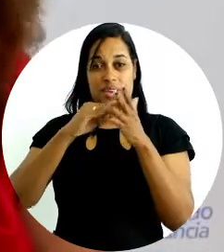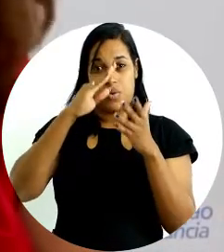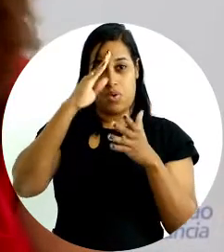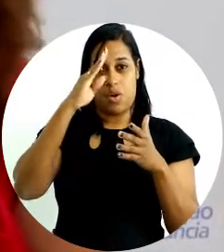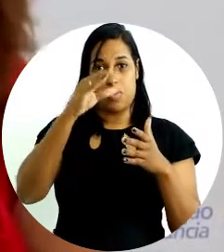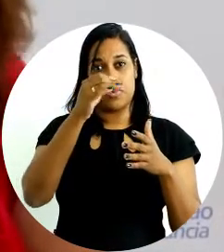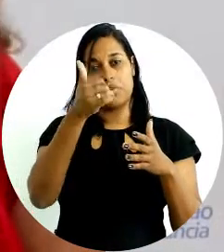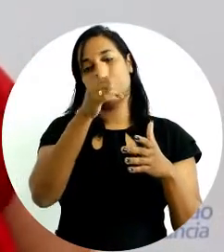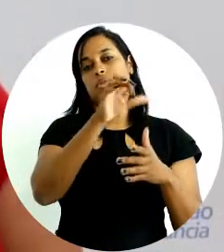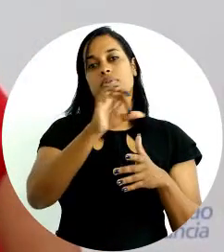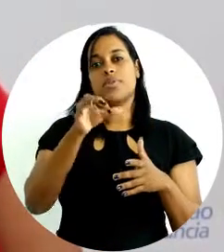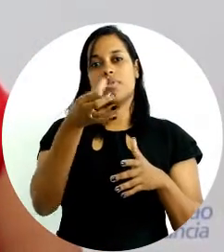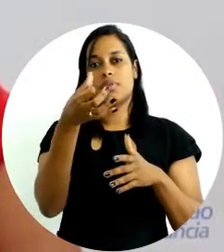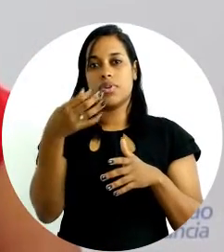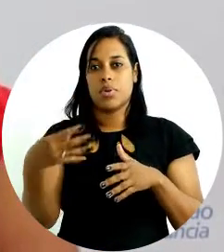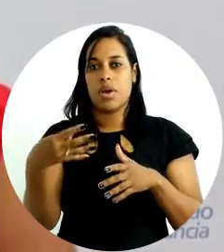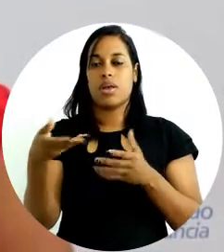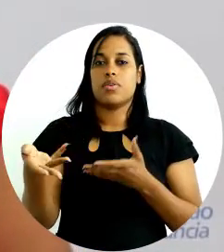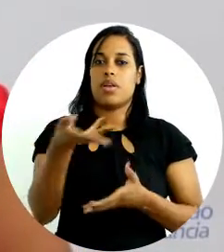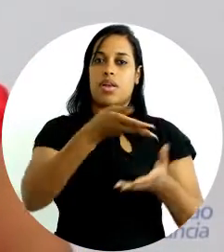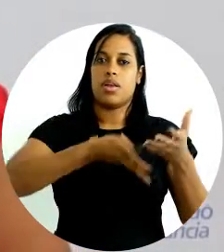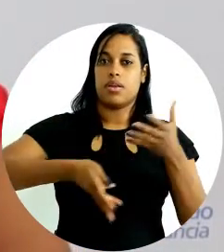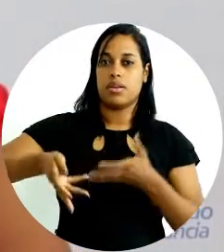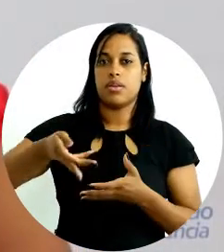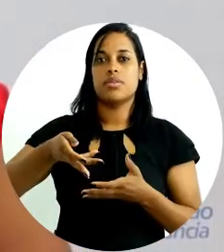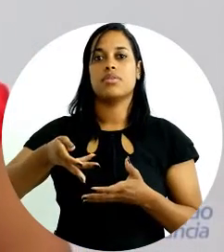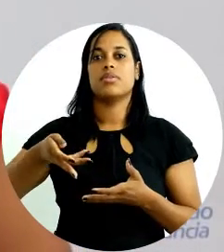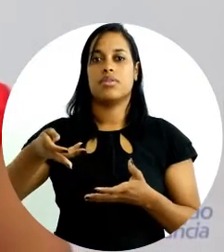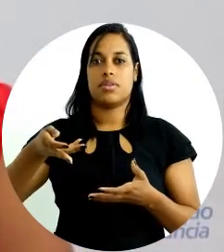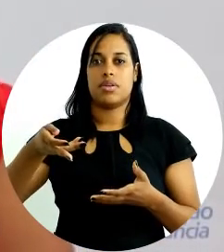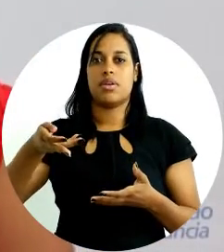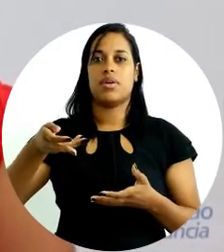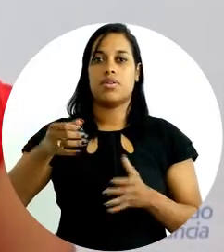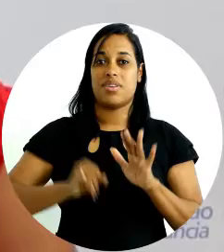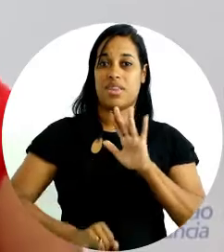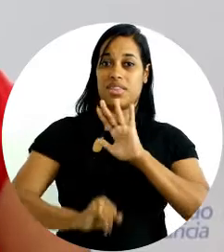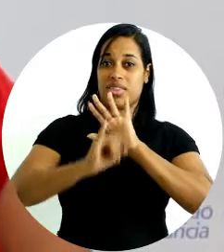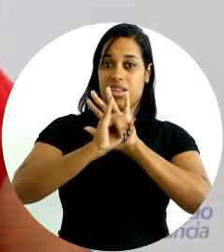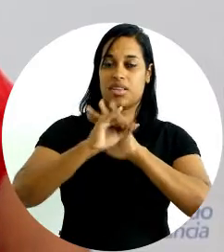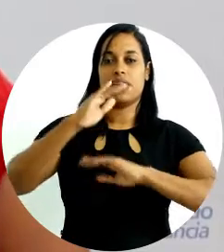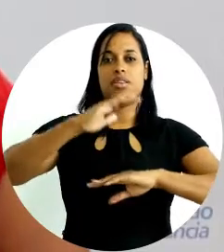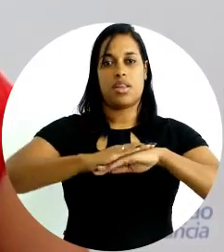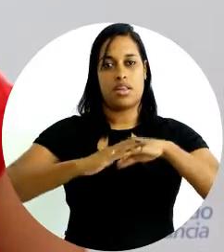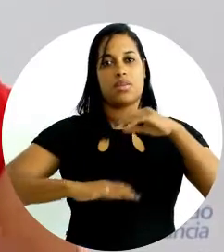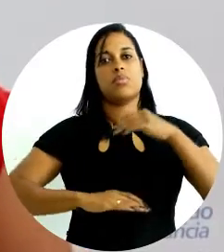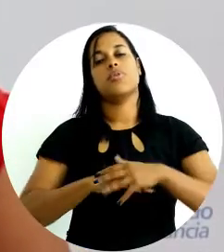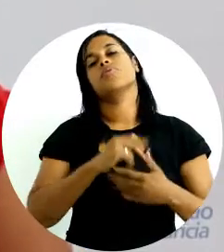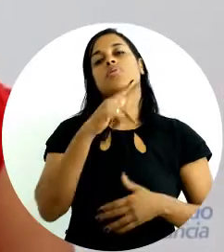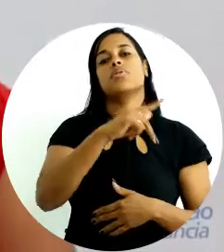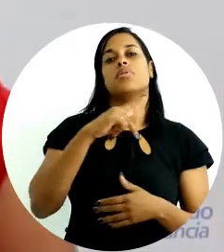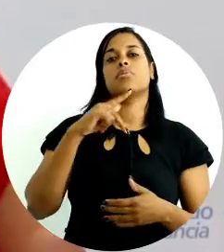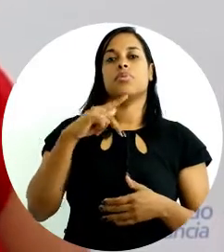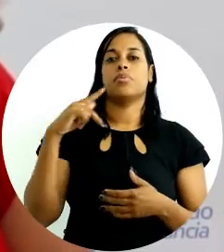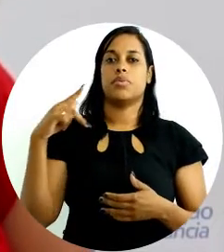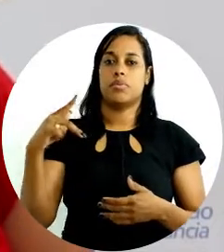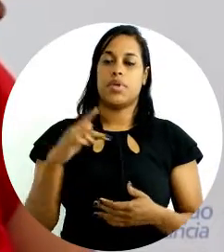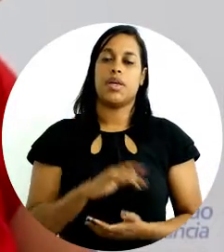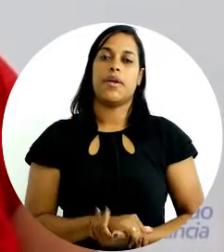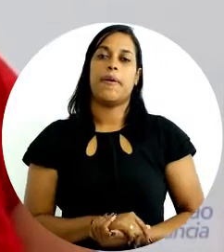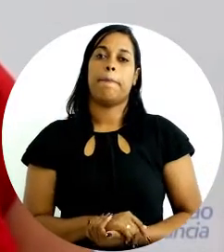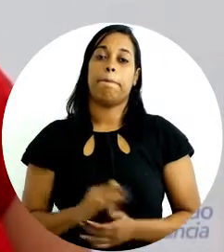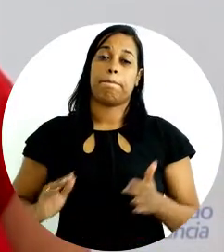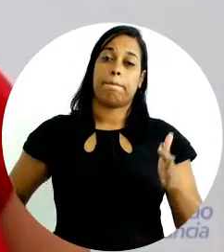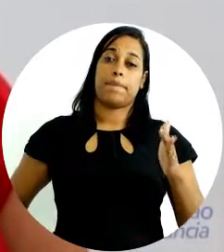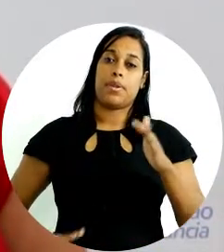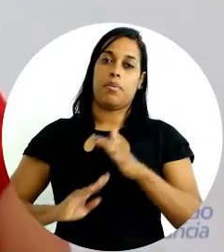de 1964, a relação entre a identidade profissional e o projeto